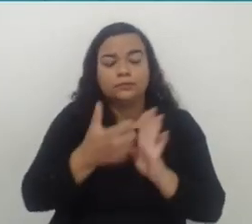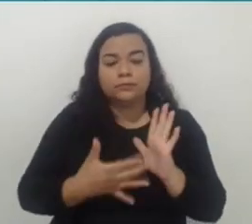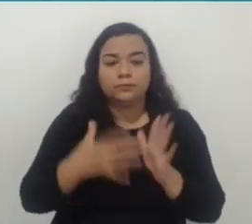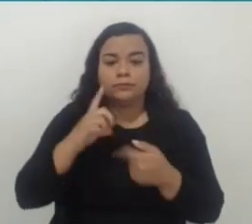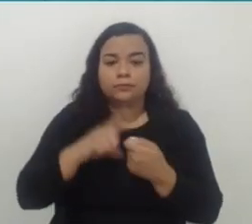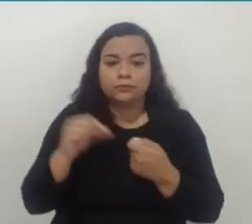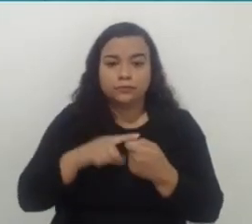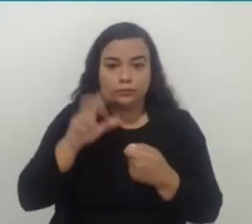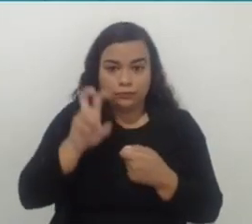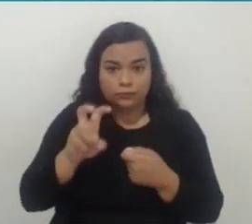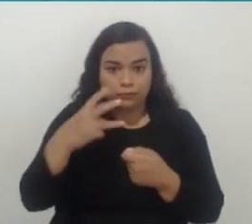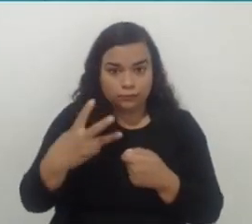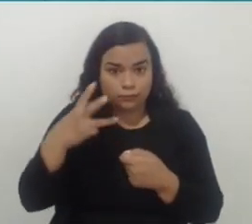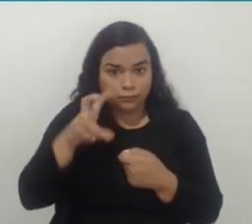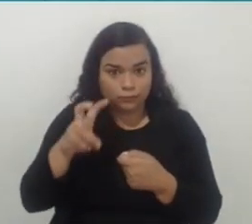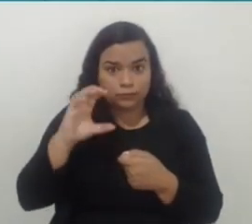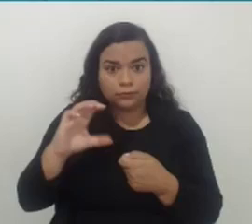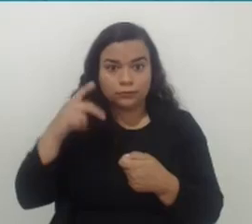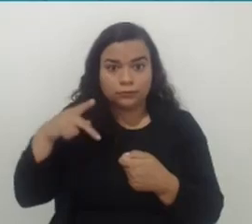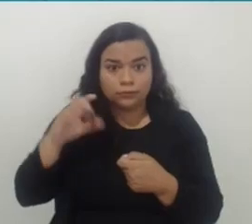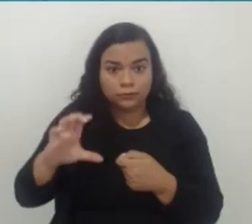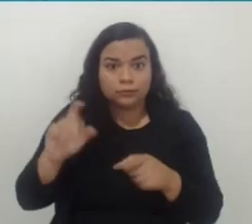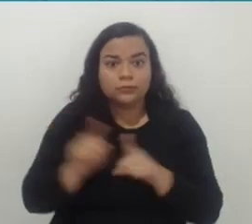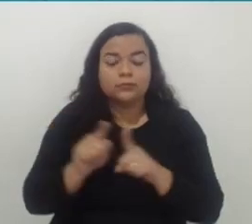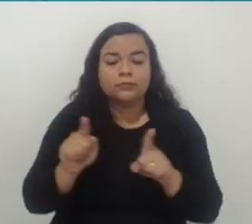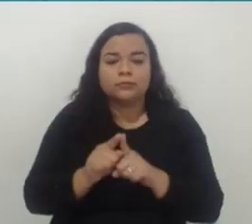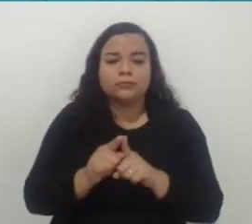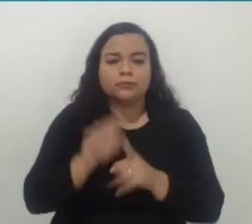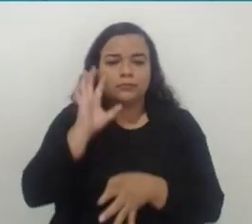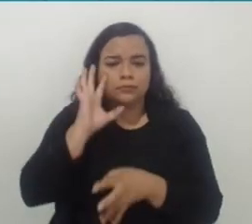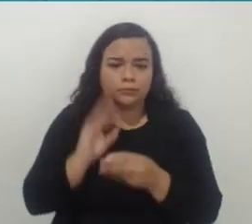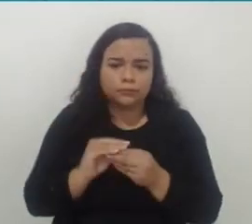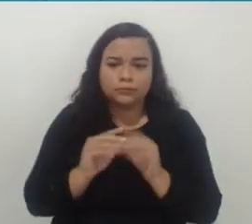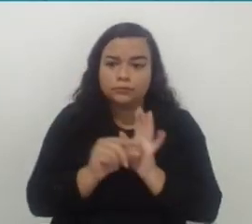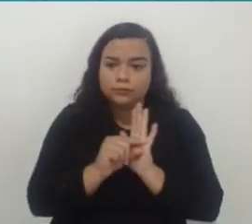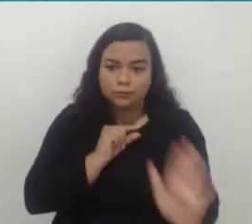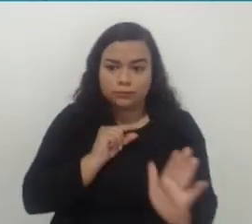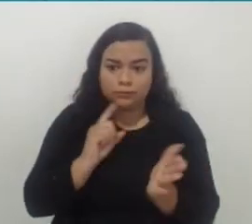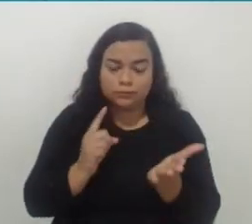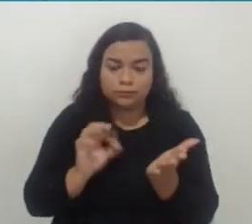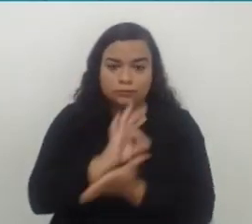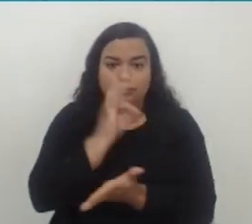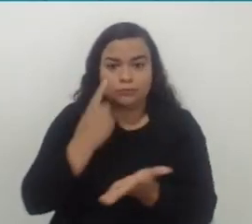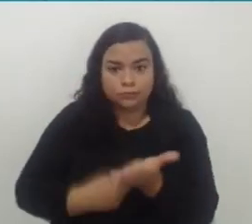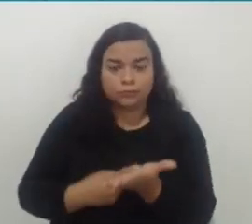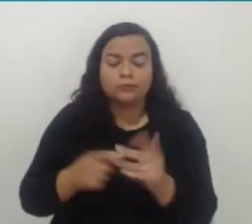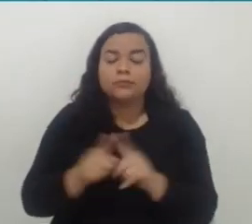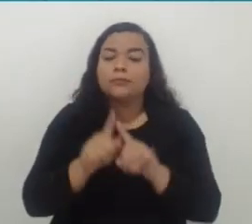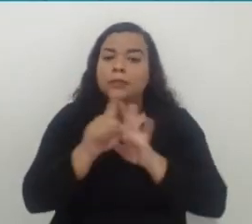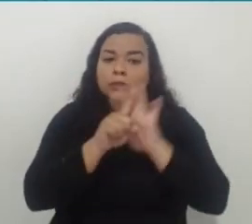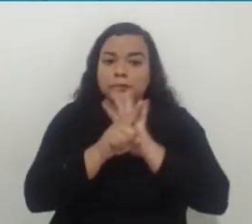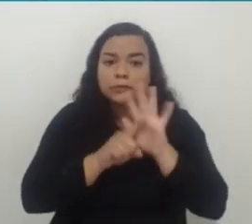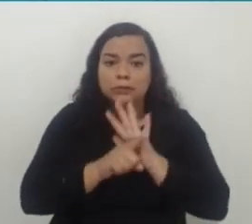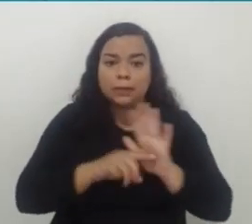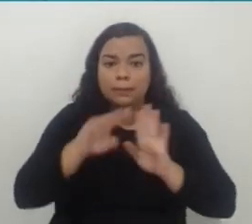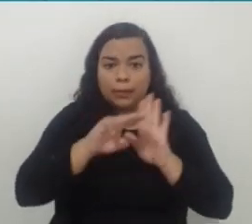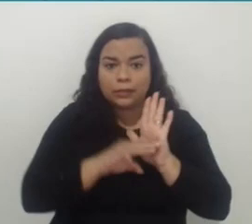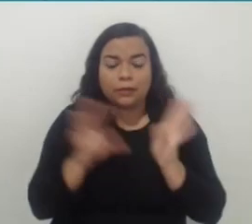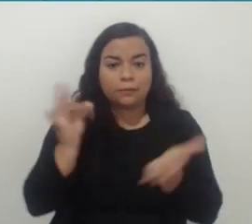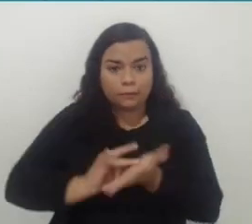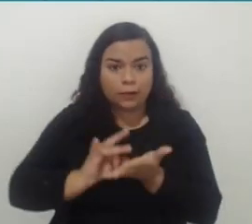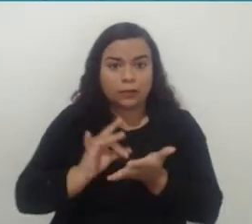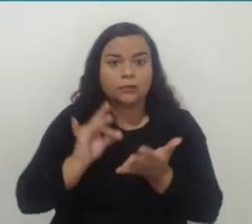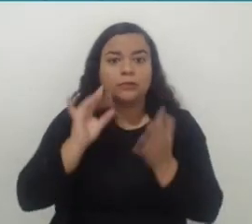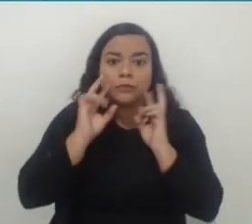CPC, não ocorrência, interpretação de cláusula contratual, exame de matéria fática,